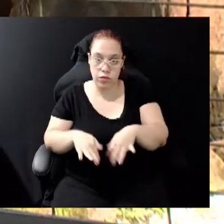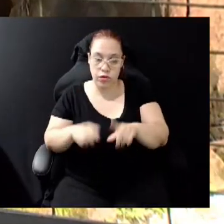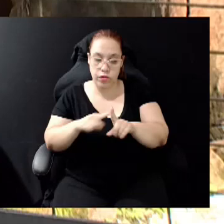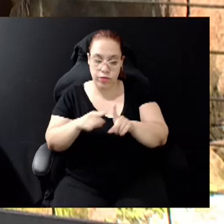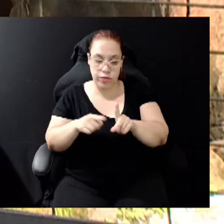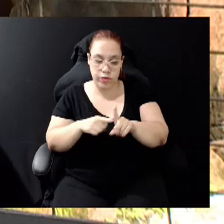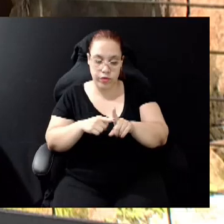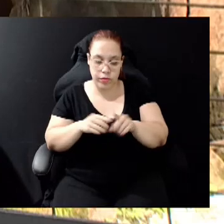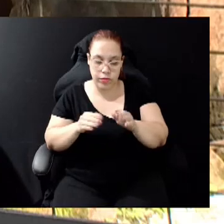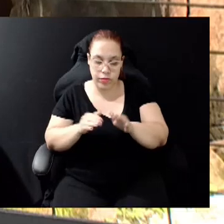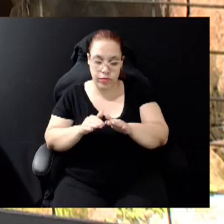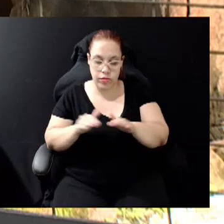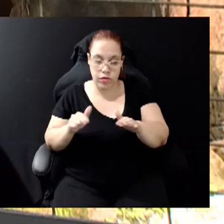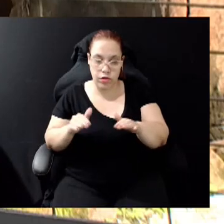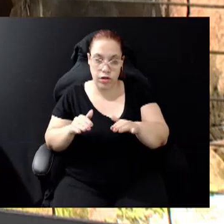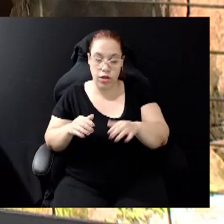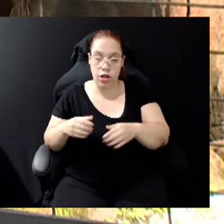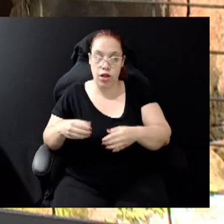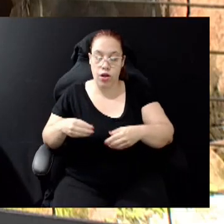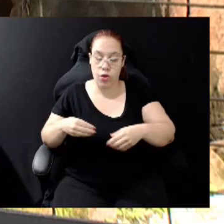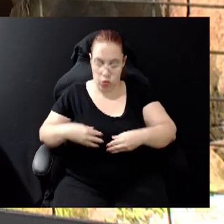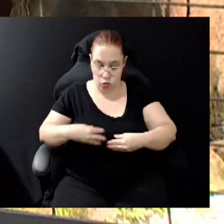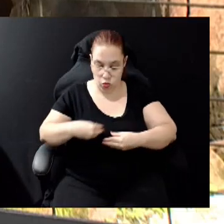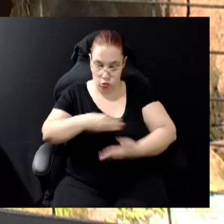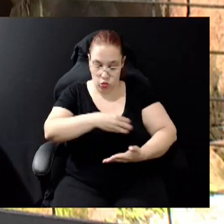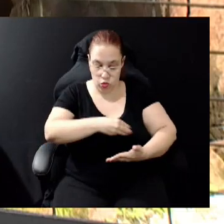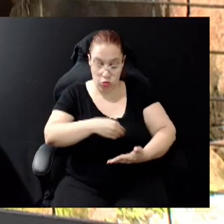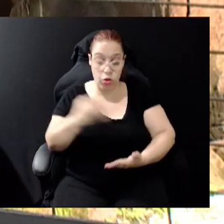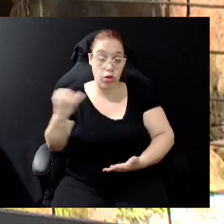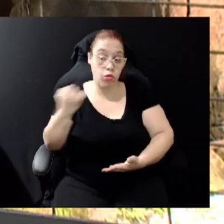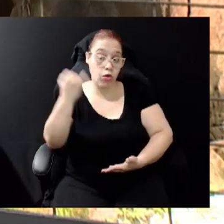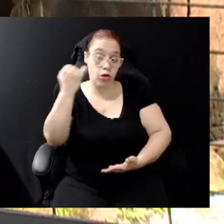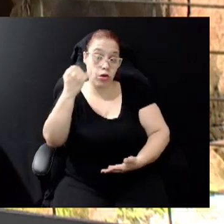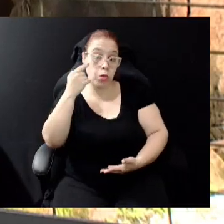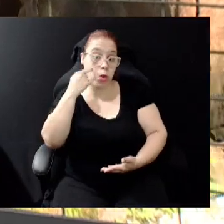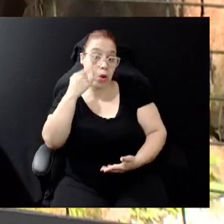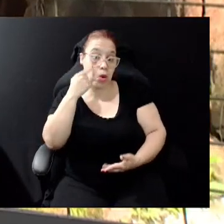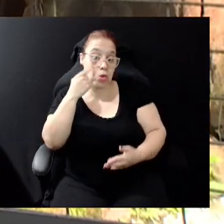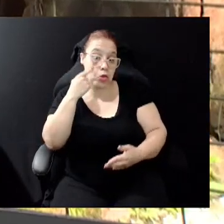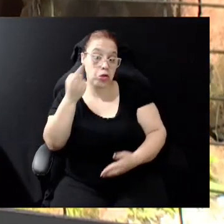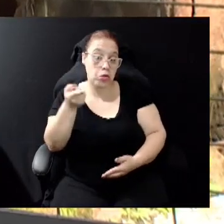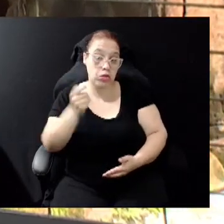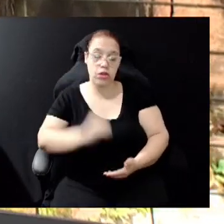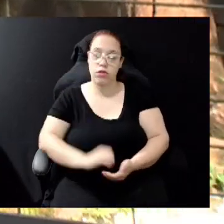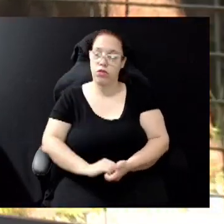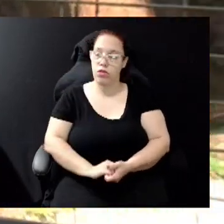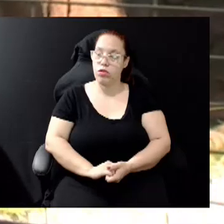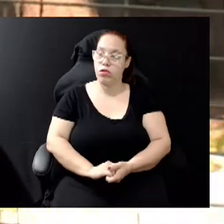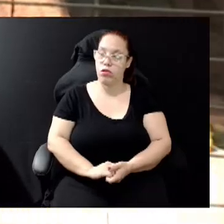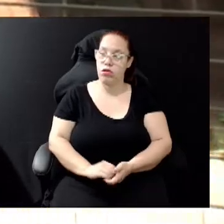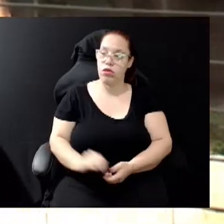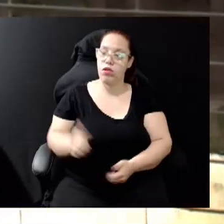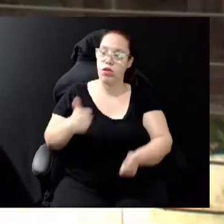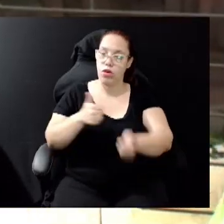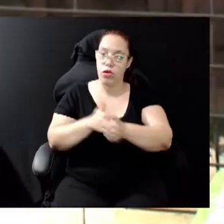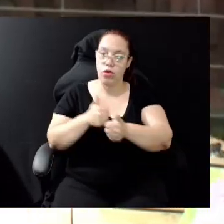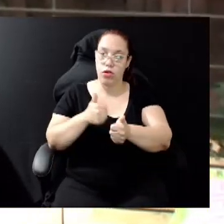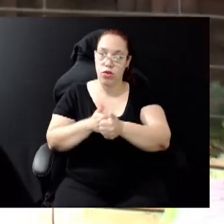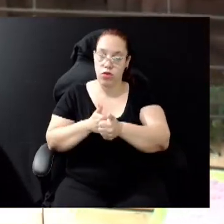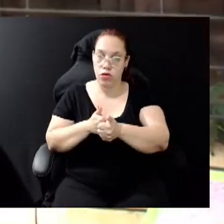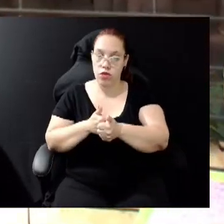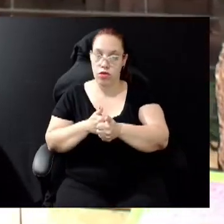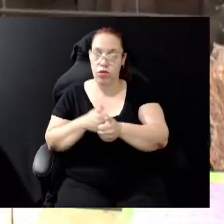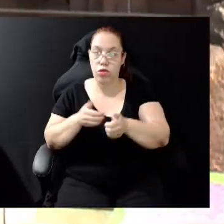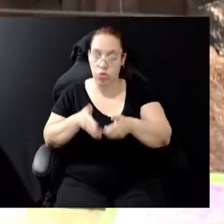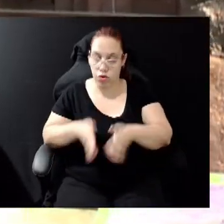das glândulas mamárias. Esse é um fator muito importante para a gente observar. Né? E quanto mais próximo do nascimento